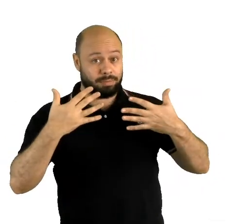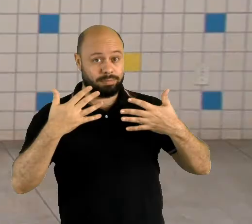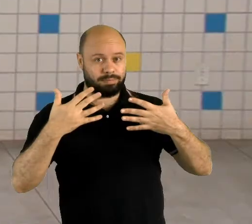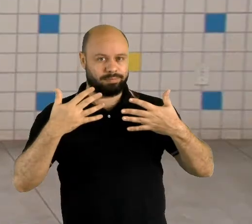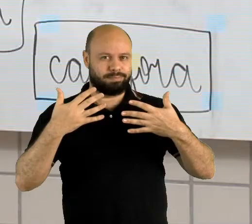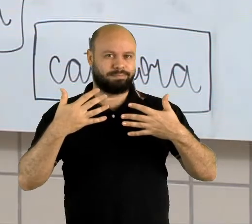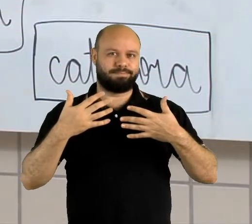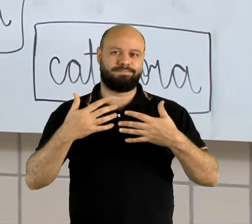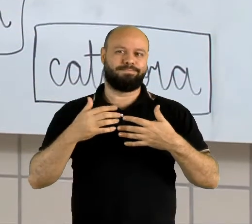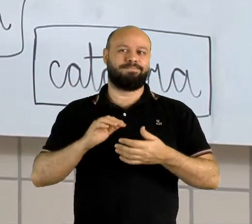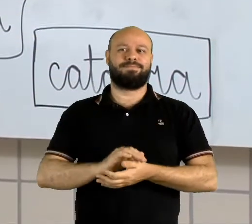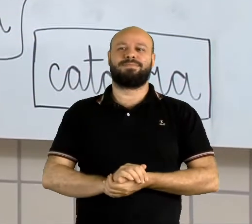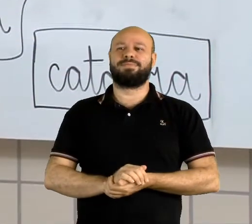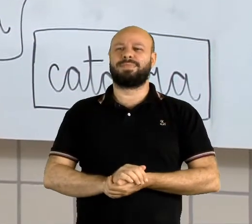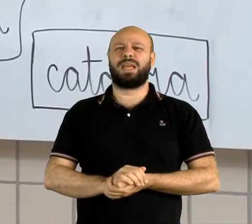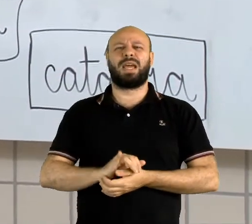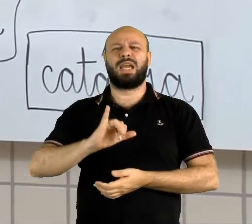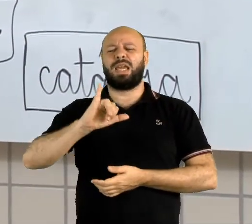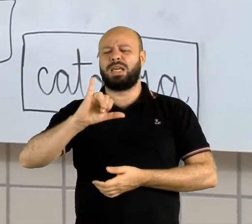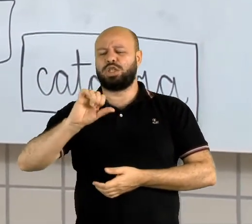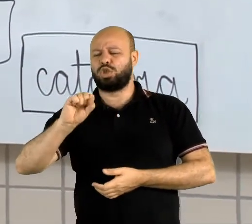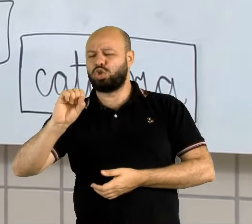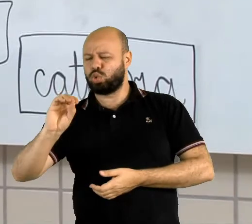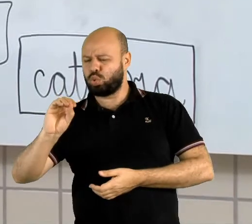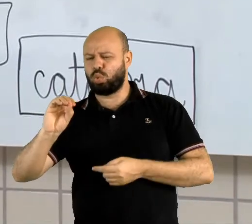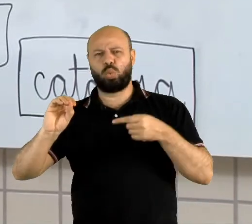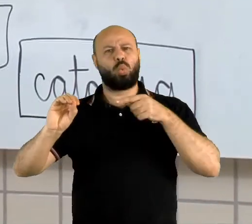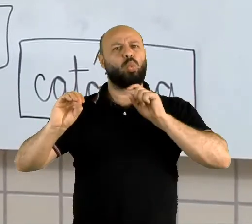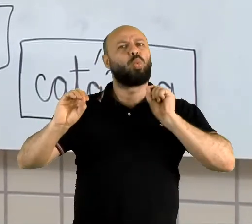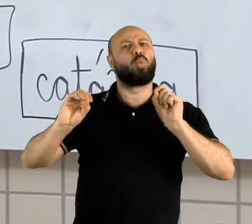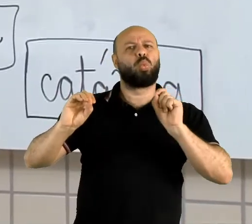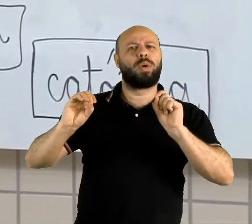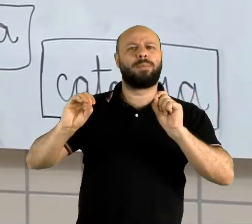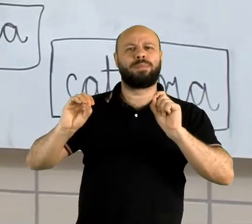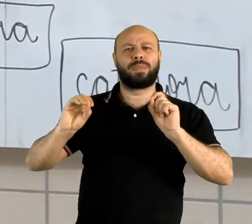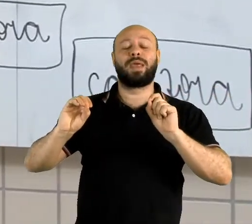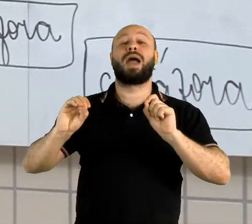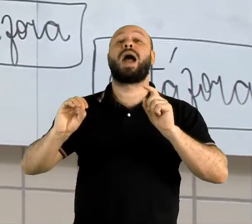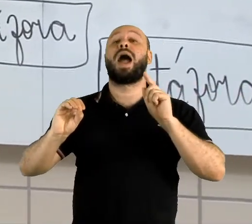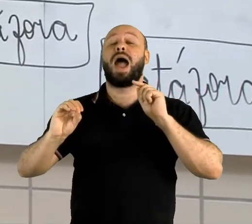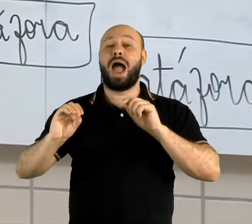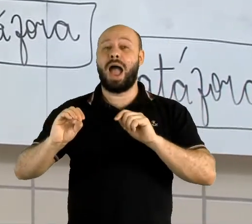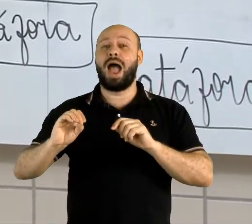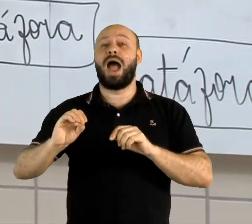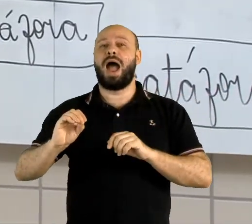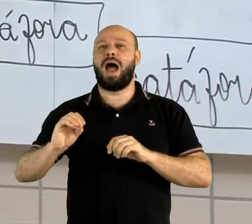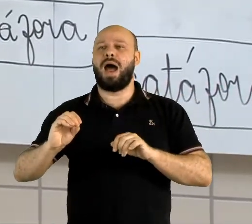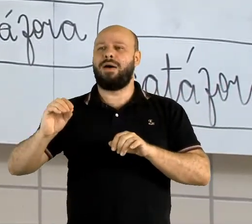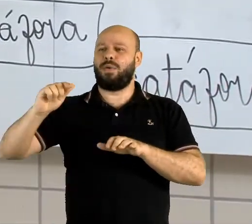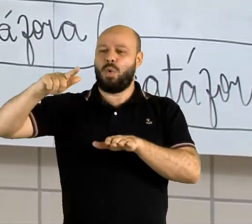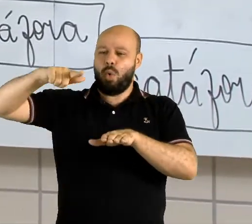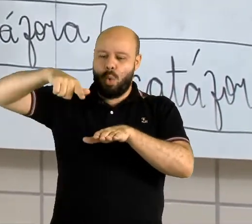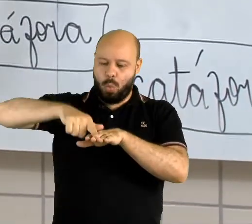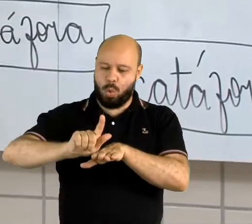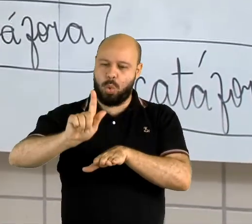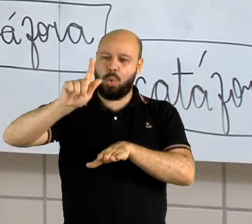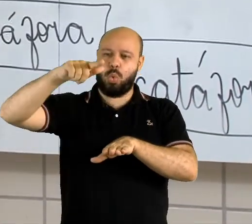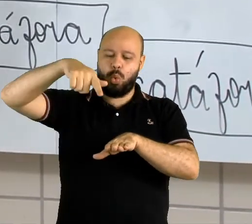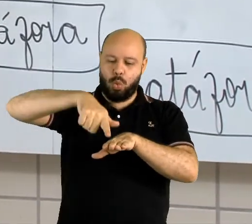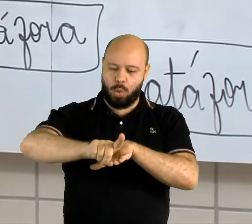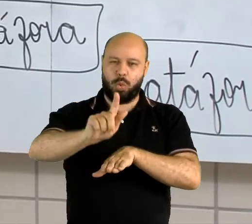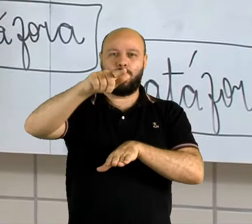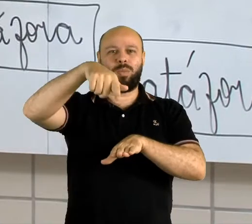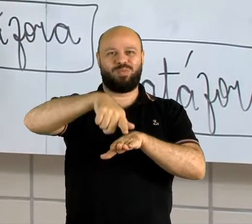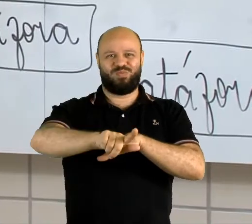refrescar? Isso o quê? Lá no texto, voos rasantes. Isso está se